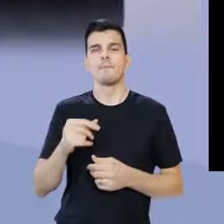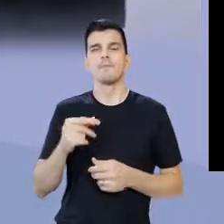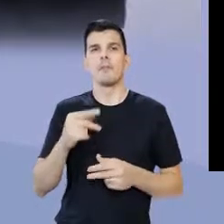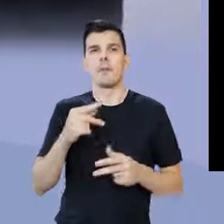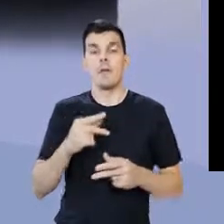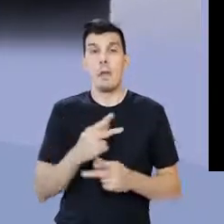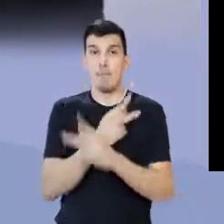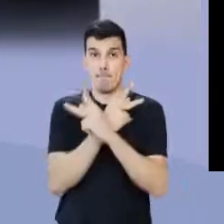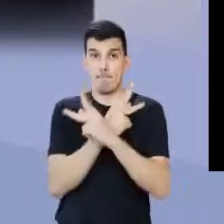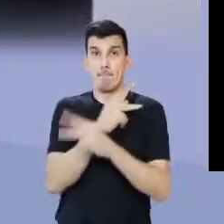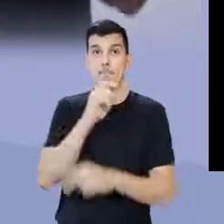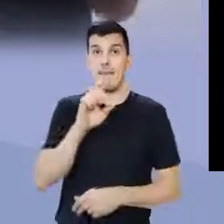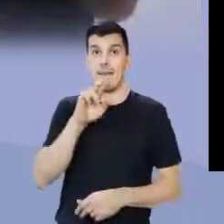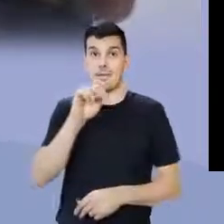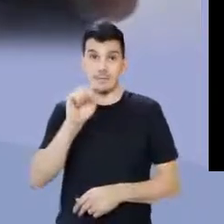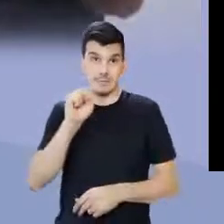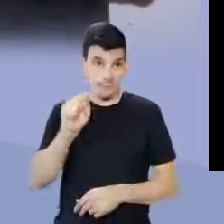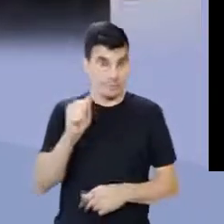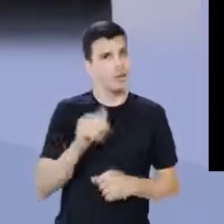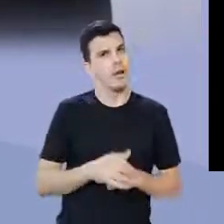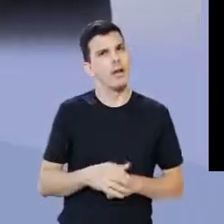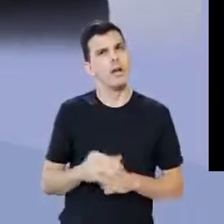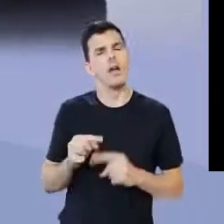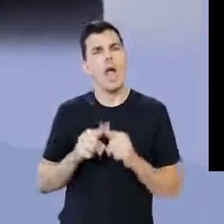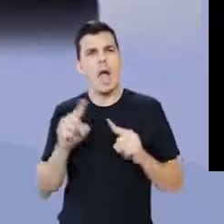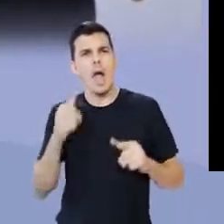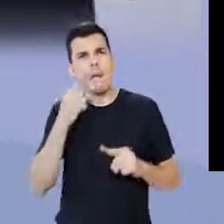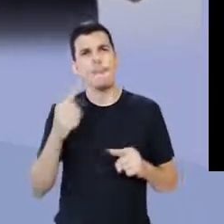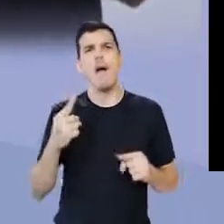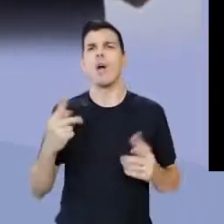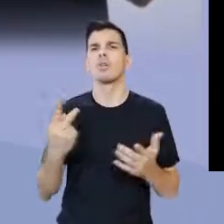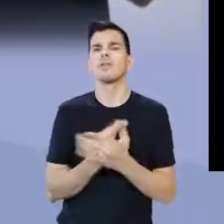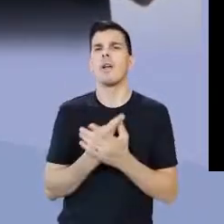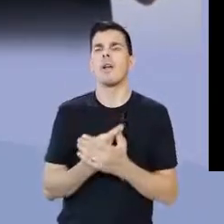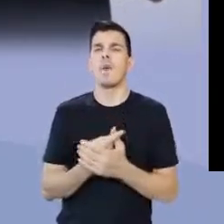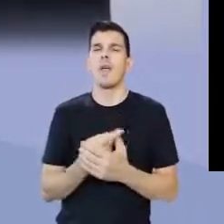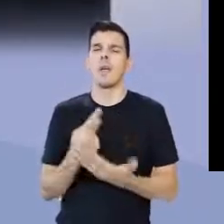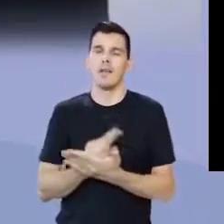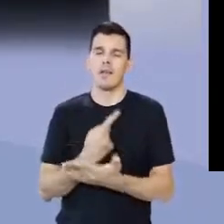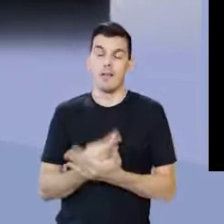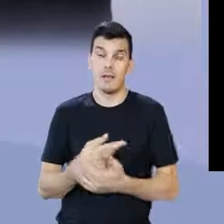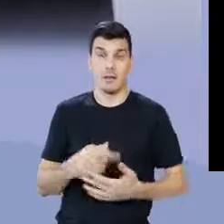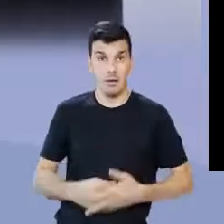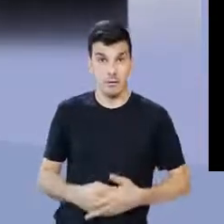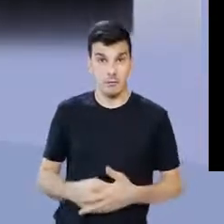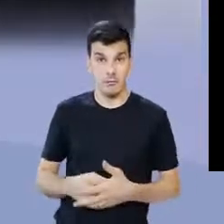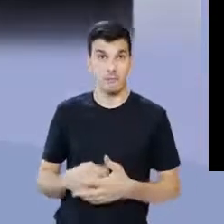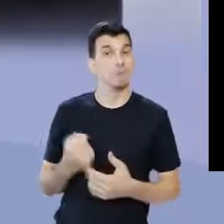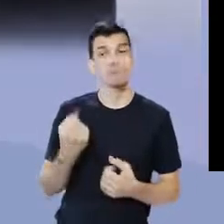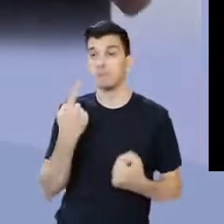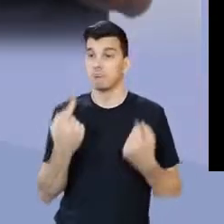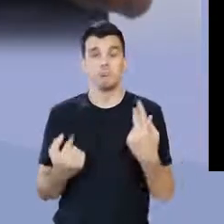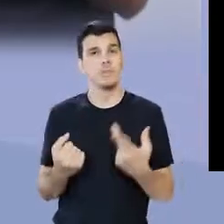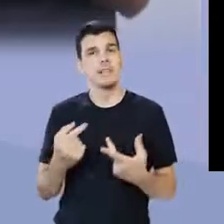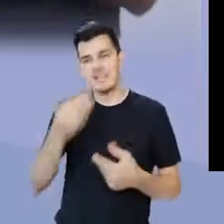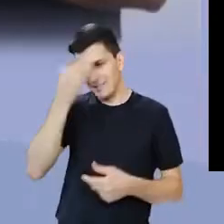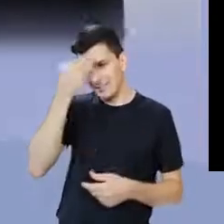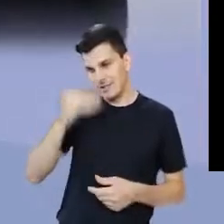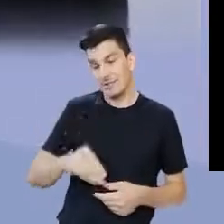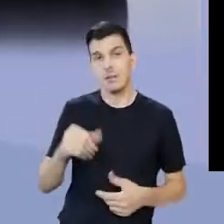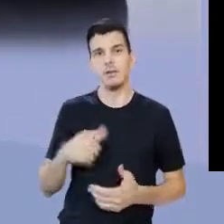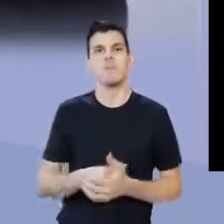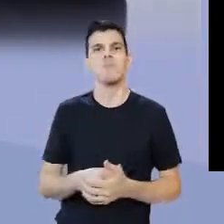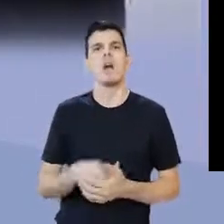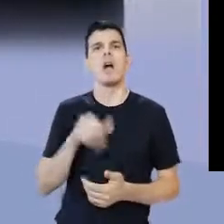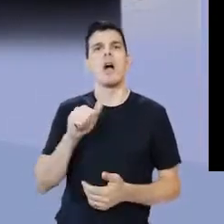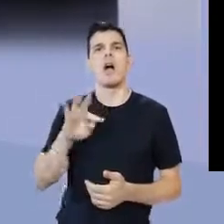persas bem que tentaram invadir o mundo grego, mas acabaram dando errado. E numa dessas de fracasso, eles desistiram. E